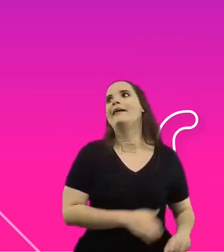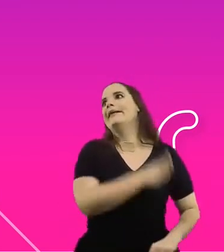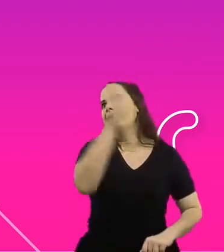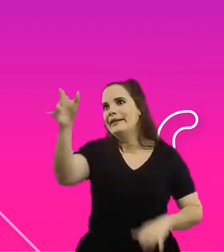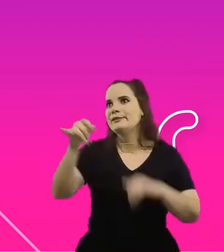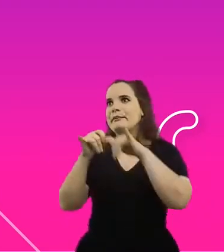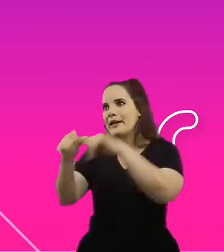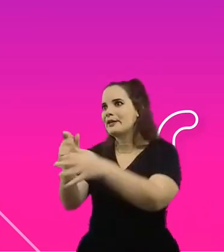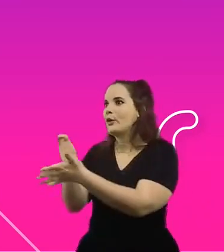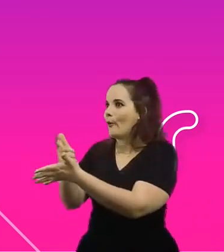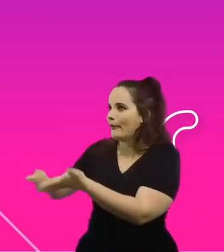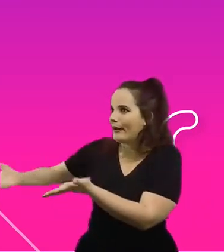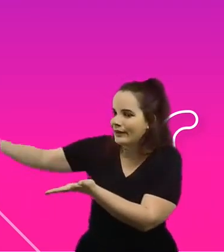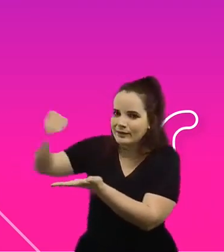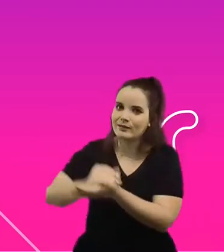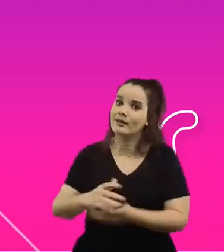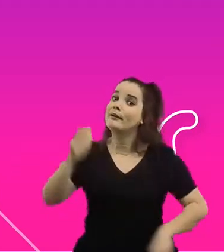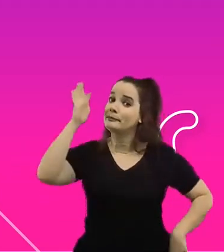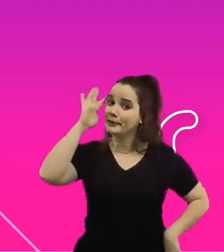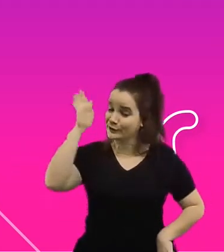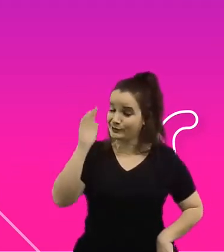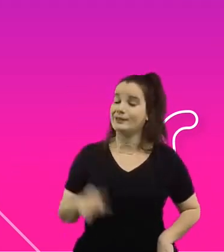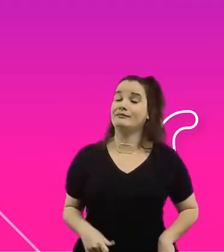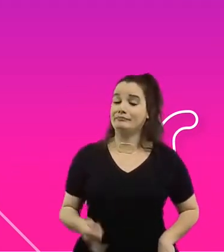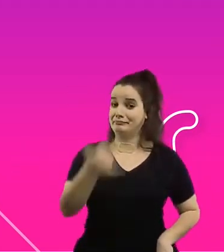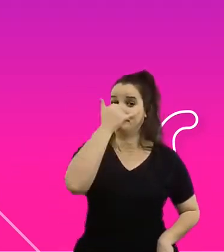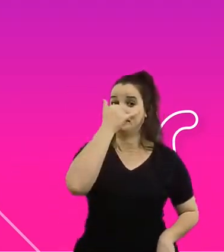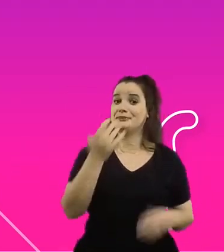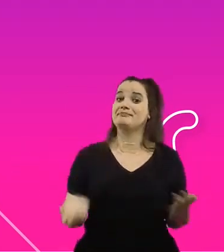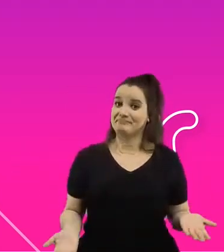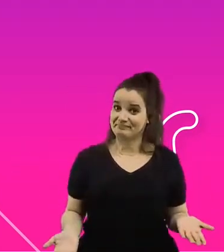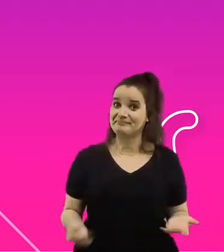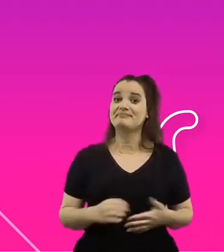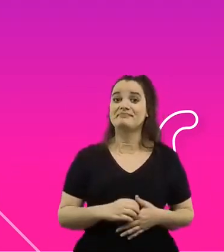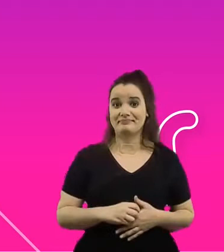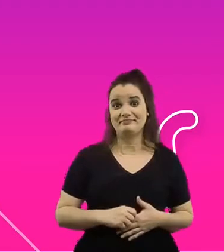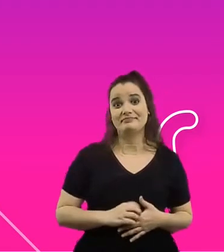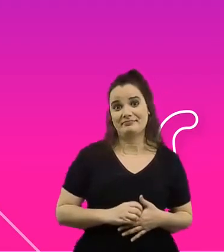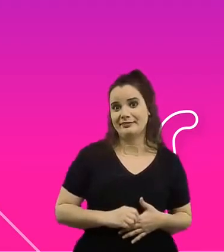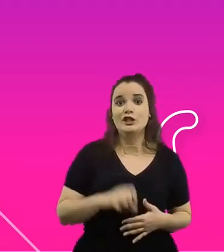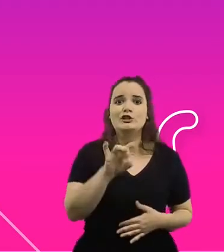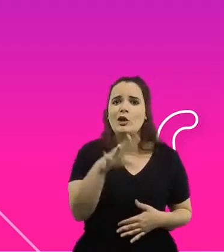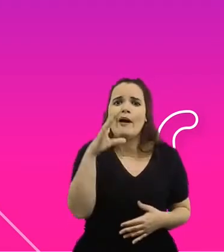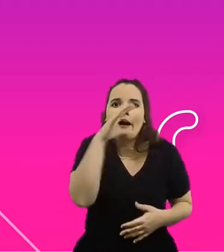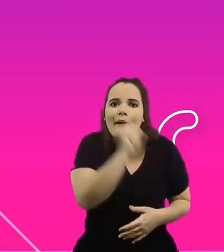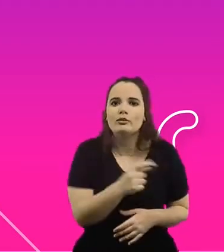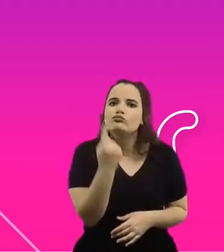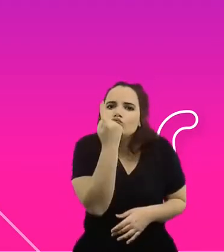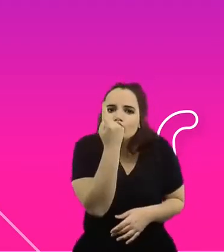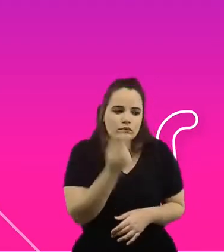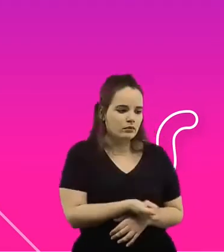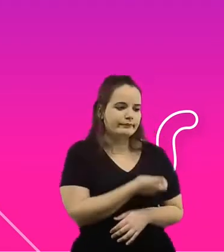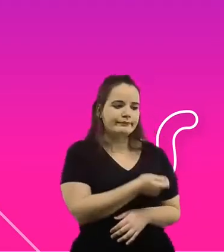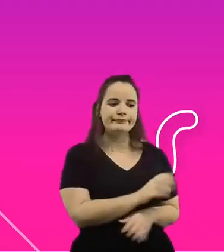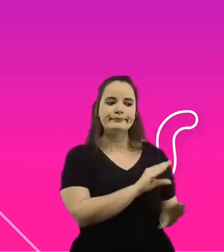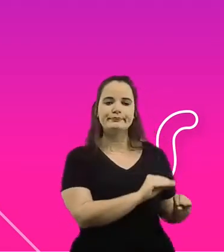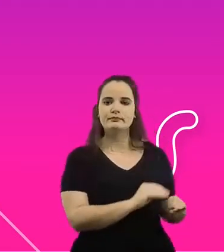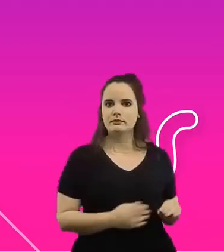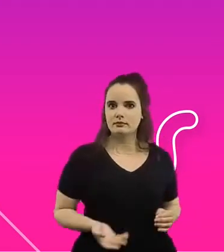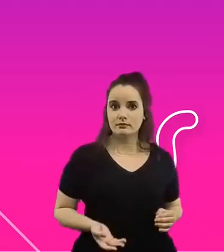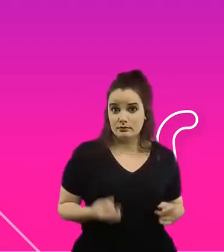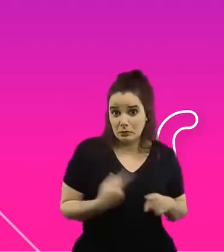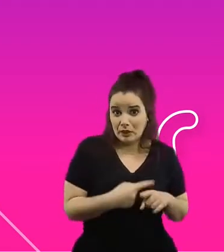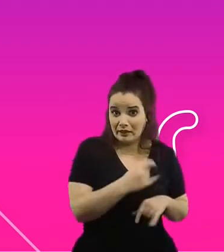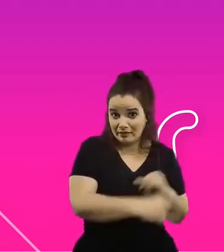monte de trabalho aí para você, simplesmente desativando um desses equipamentos que estavam conectados à internet. Imagina se essa